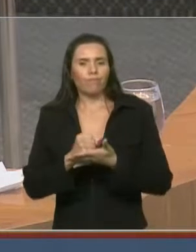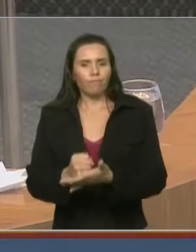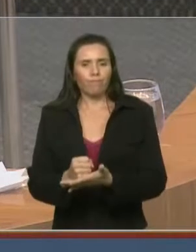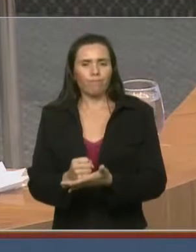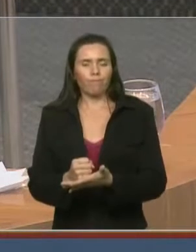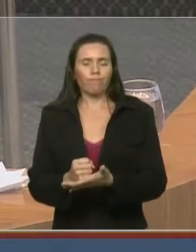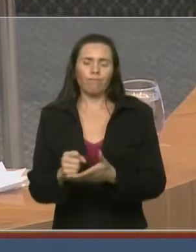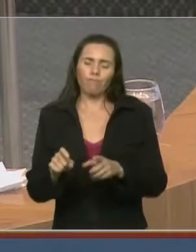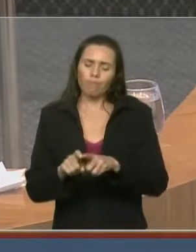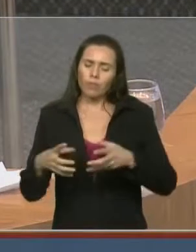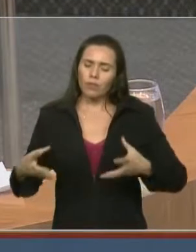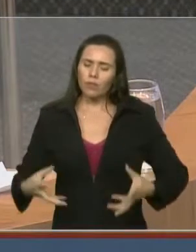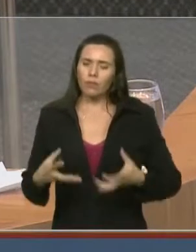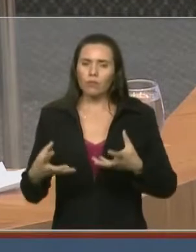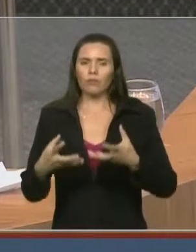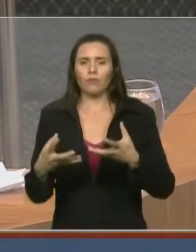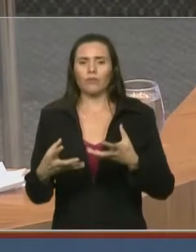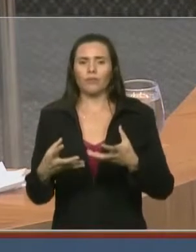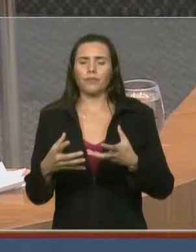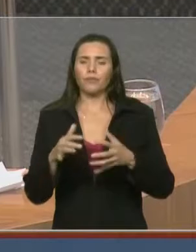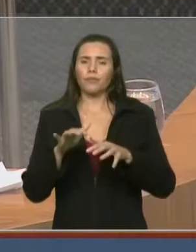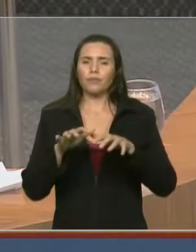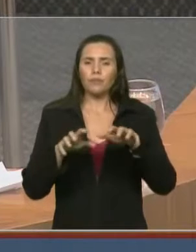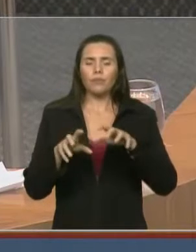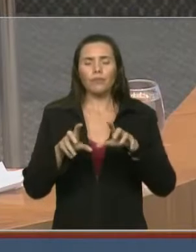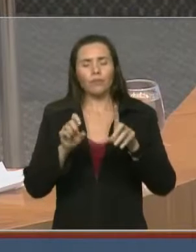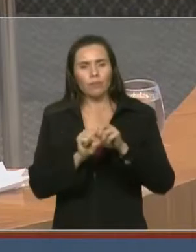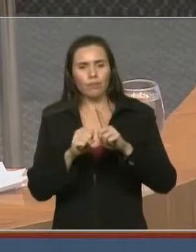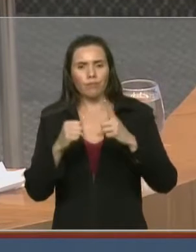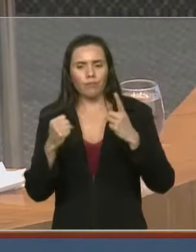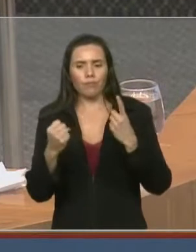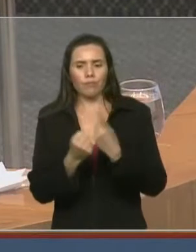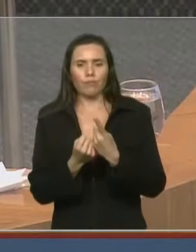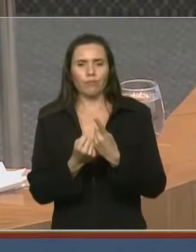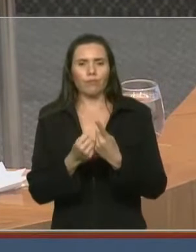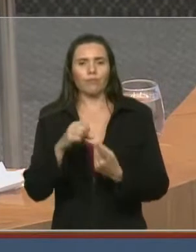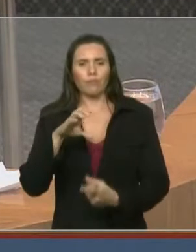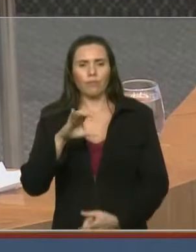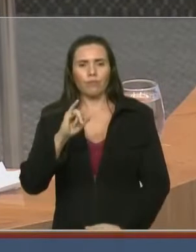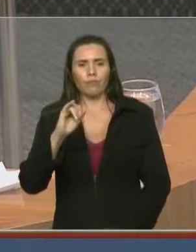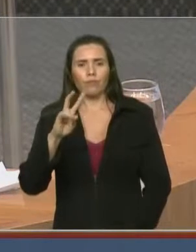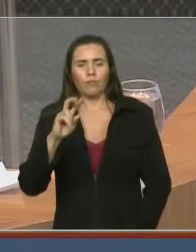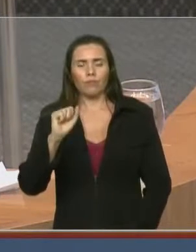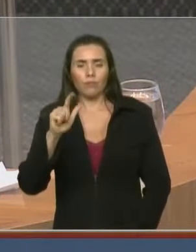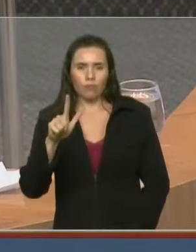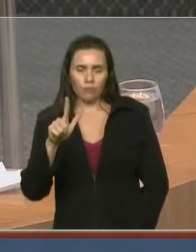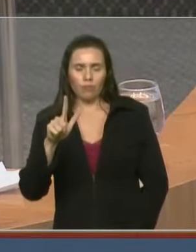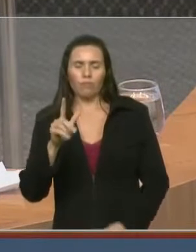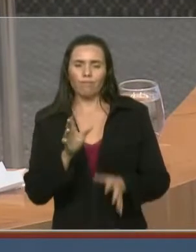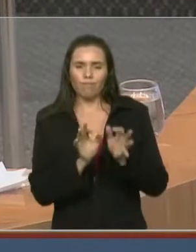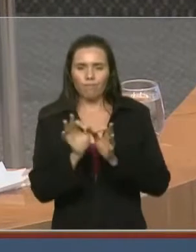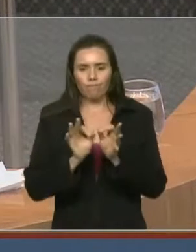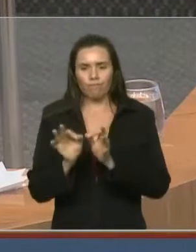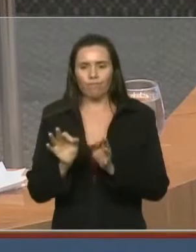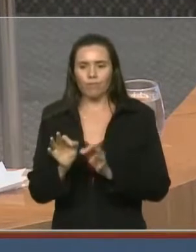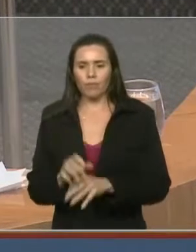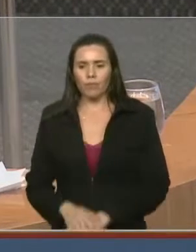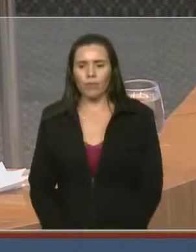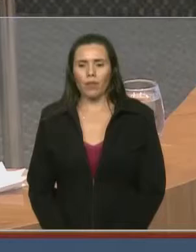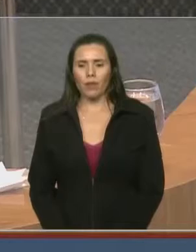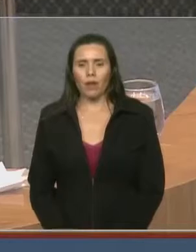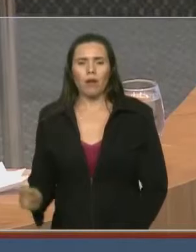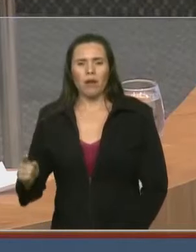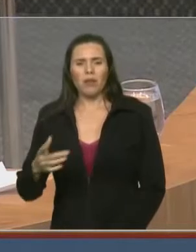dar apoio à mobilização da sociedade civil organizada. A elite brasileira sempre foi